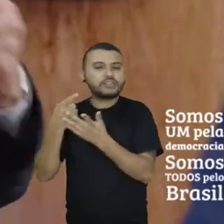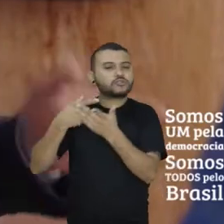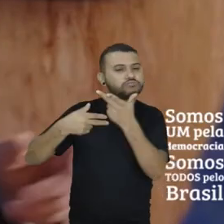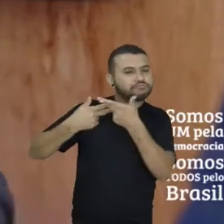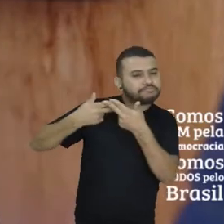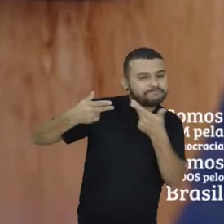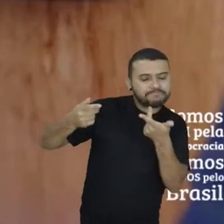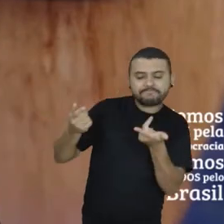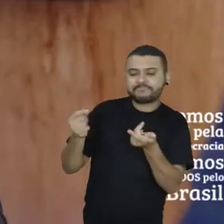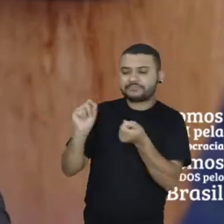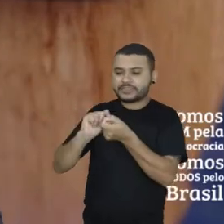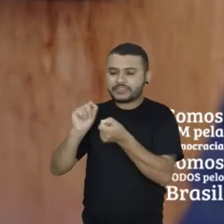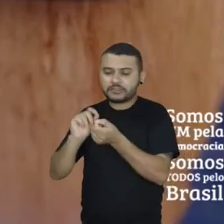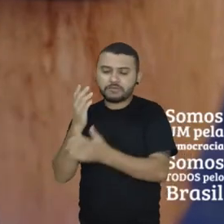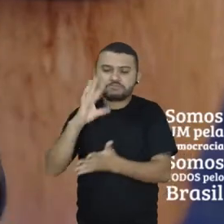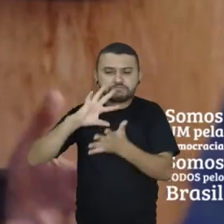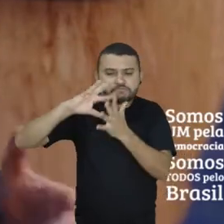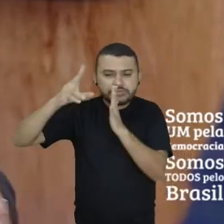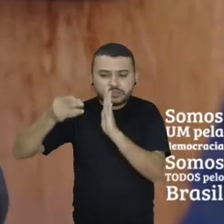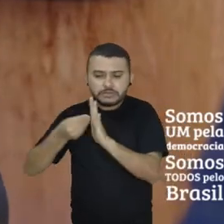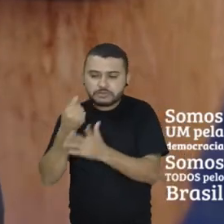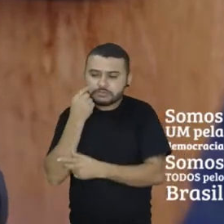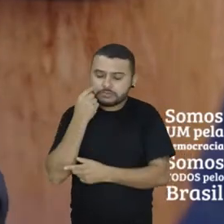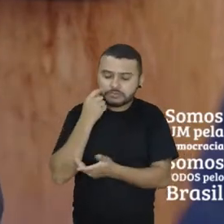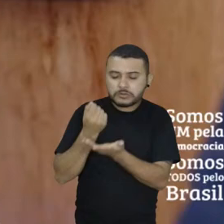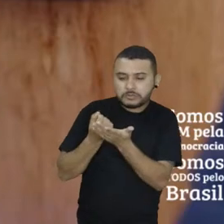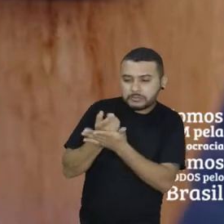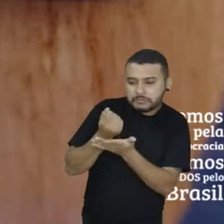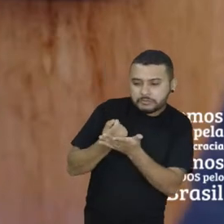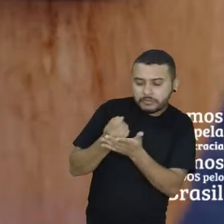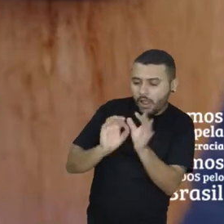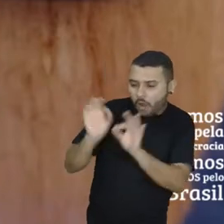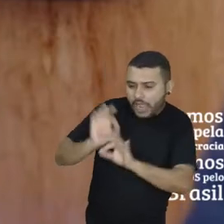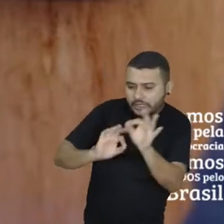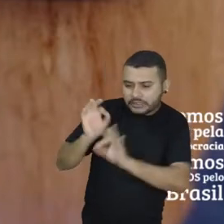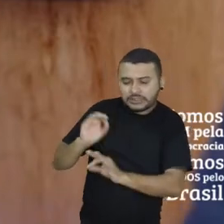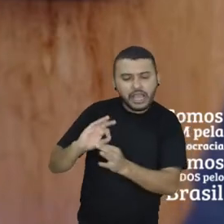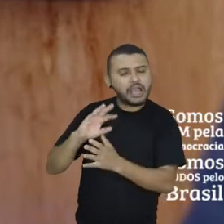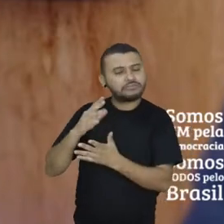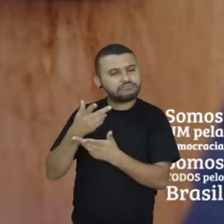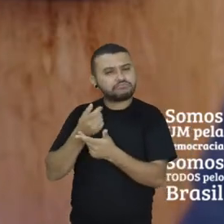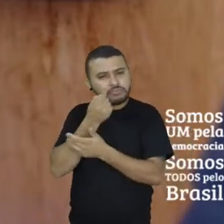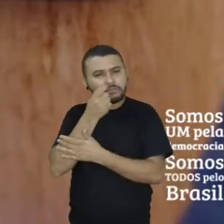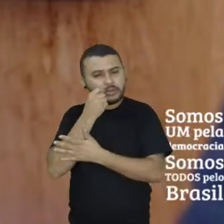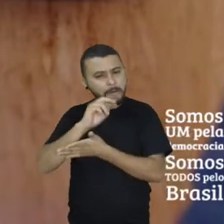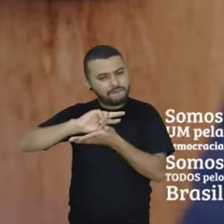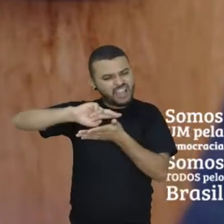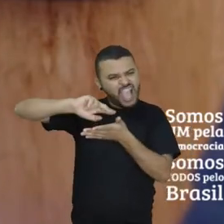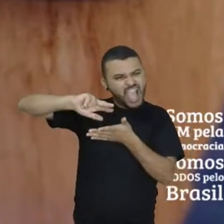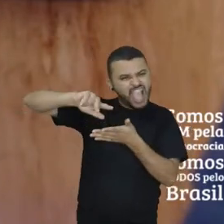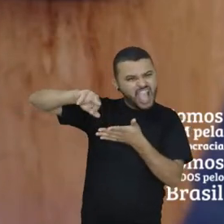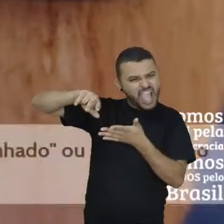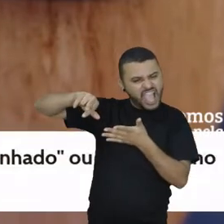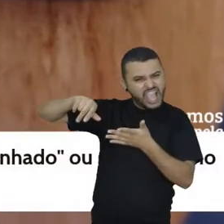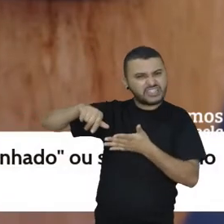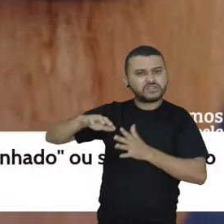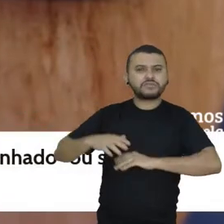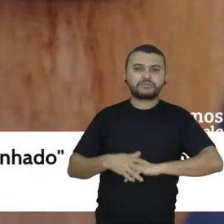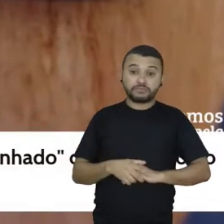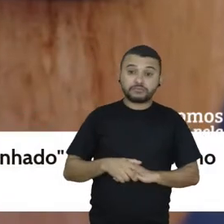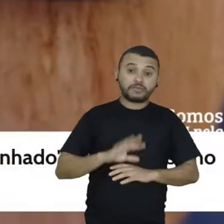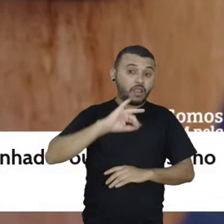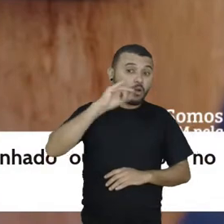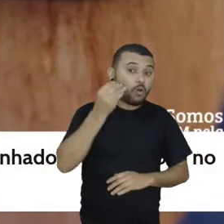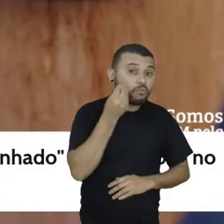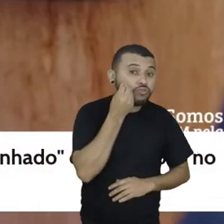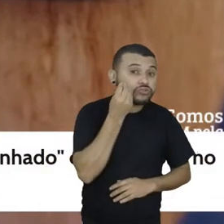cosmético, química, produto, alimento. É um universo. Então, de outro lado, vai ser uma